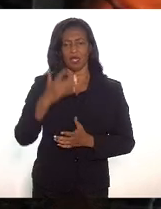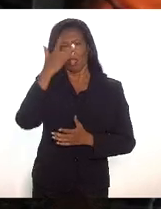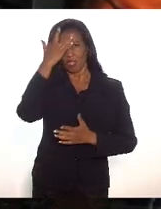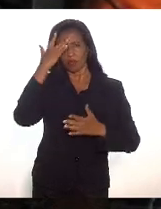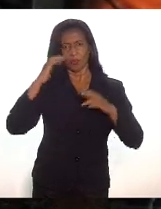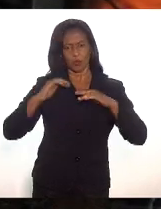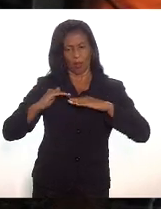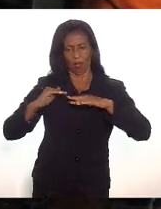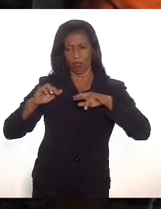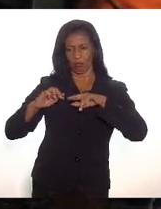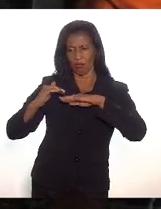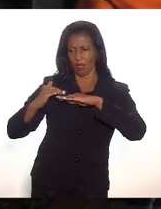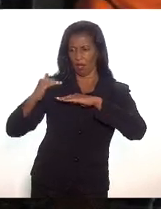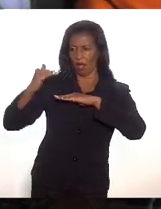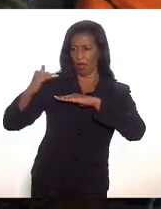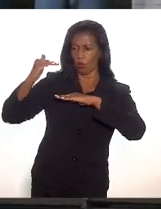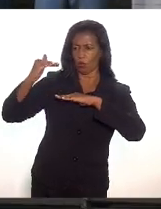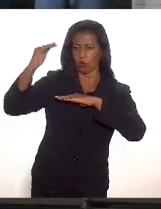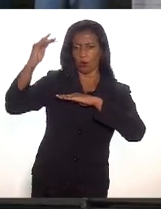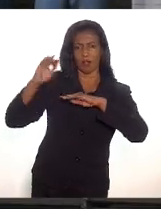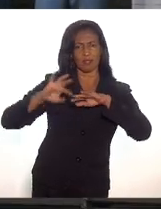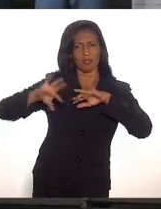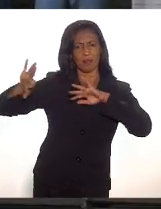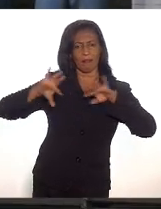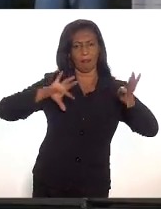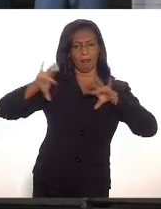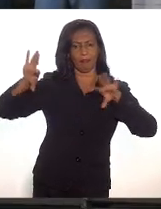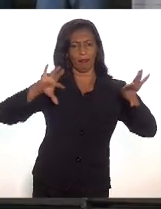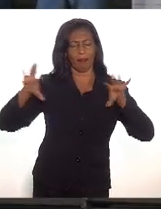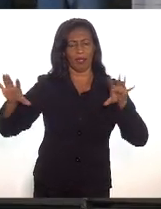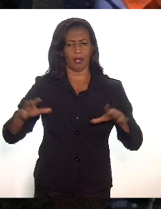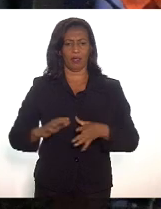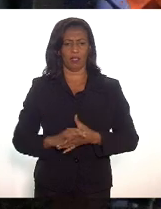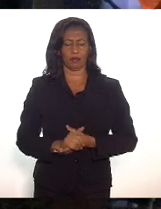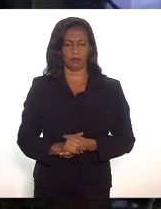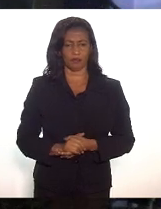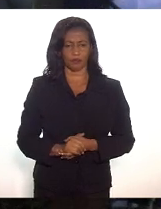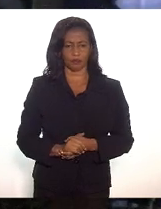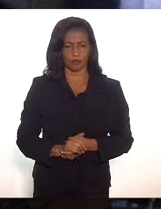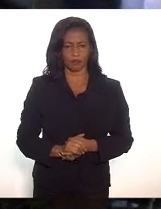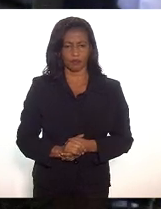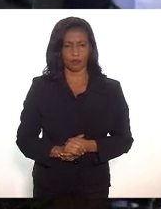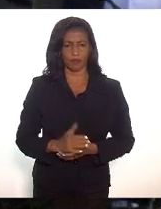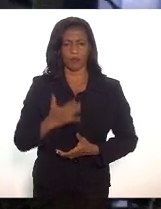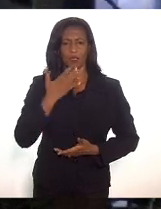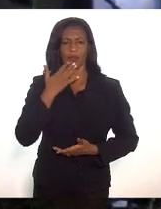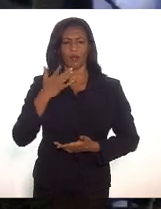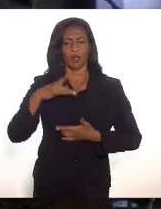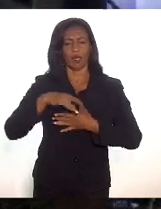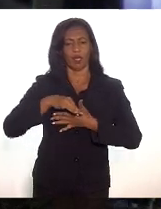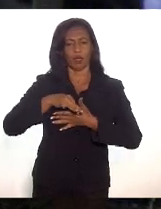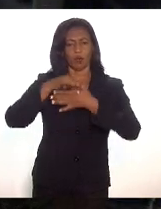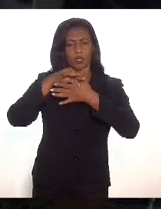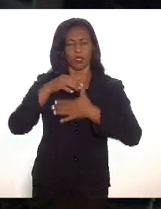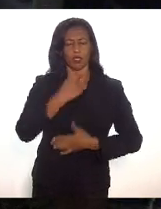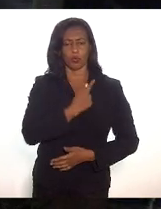degraus das galerias, por favor. Quero aqui dizer ao líder do governo,